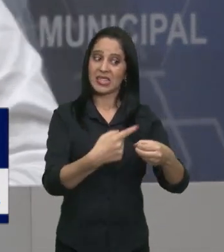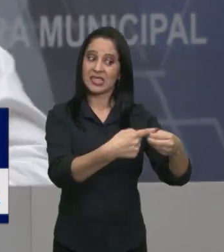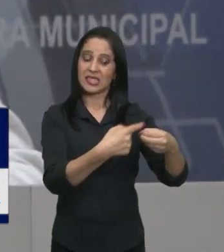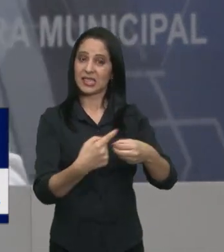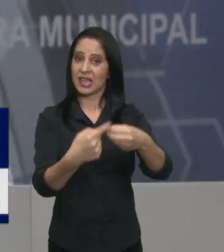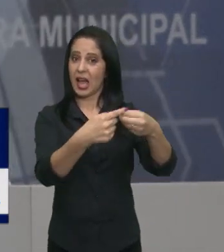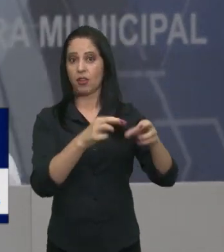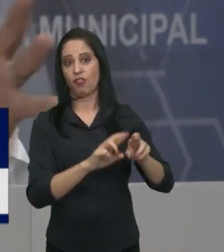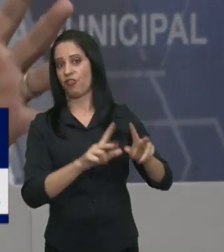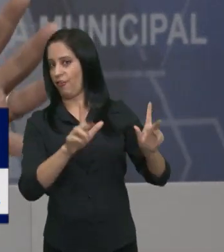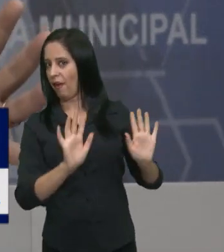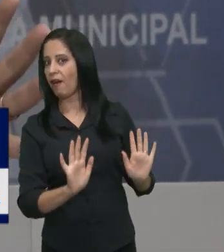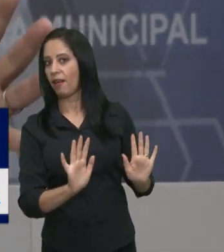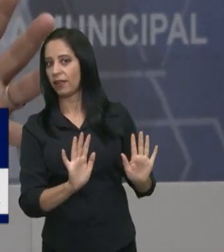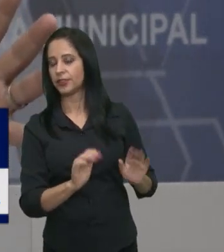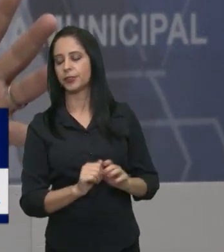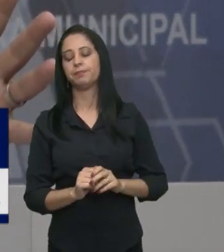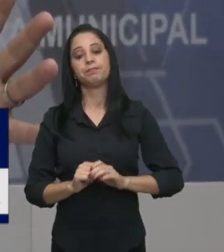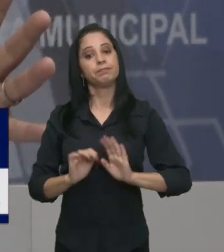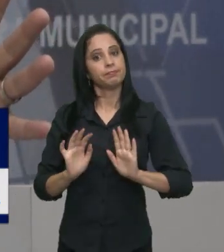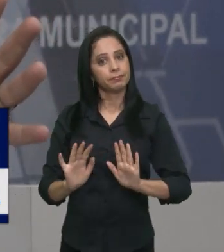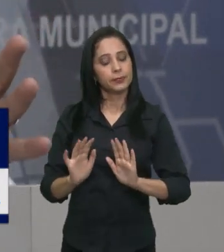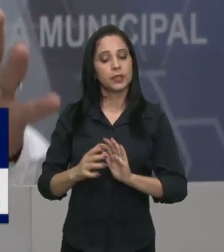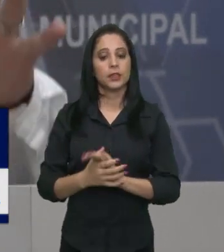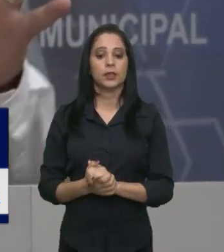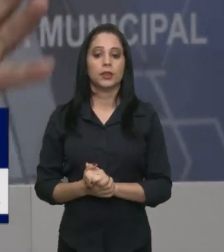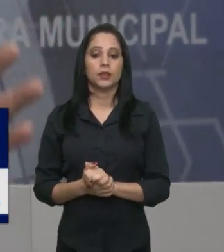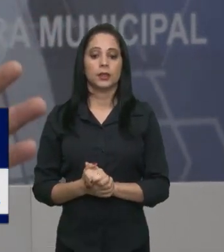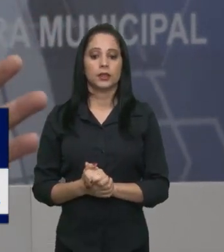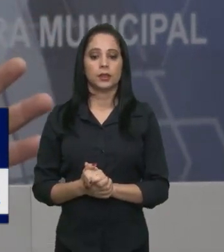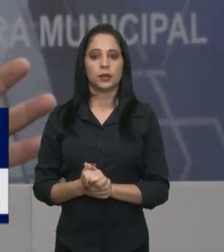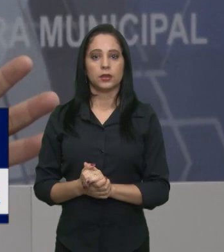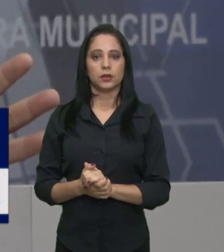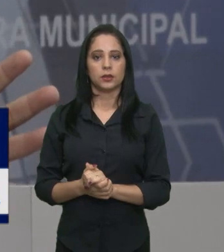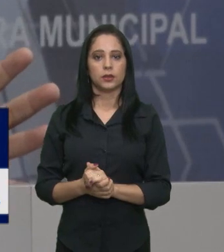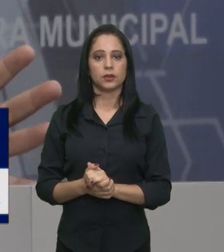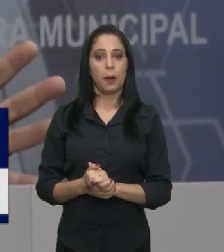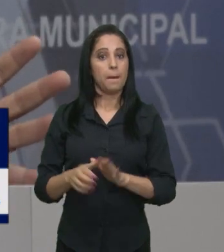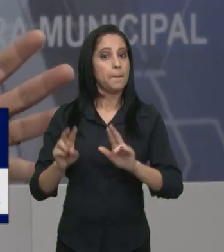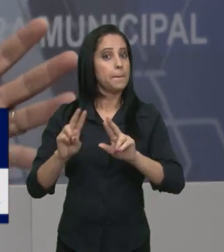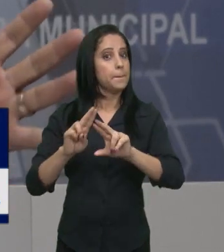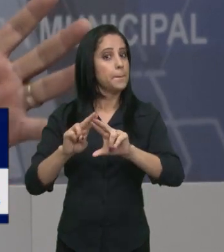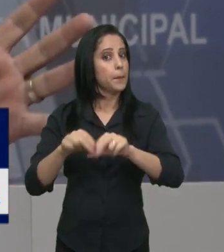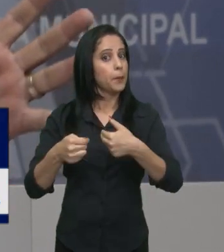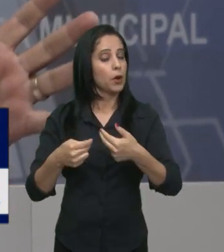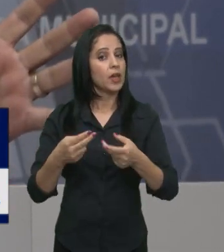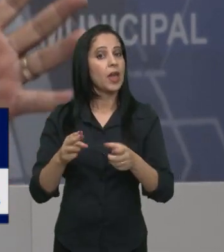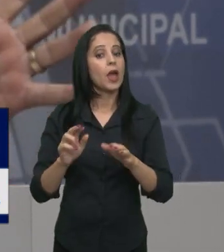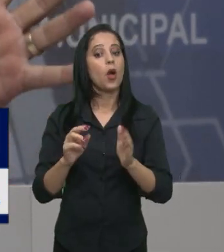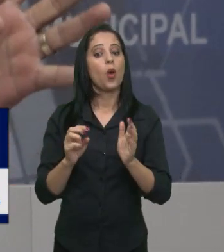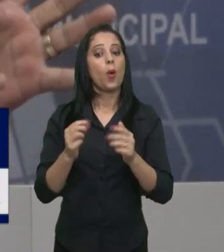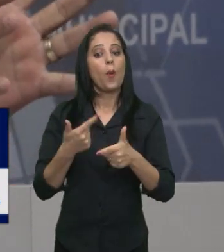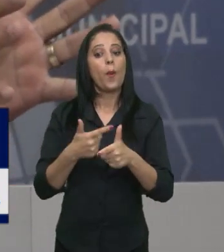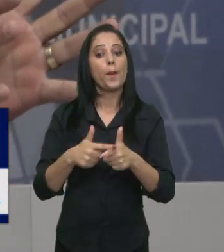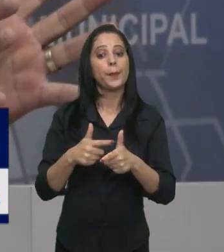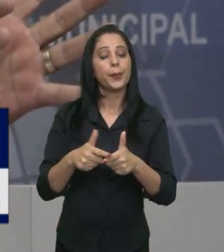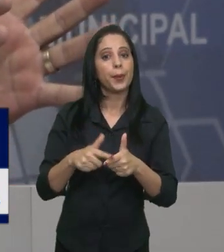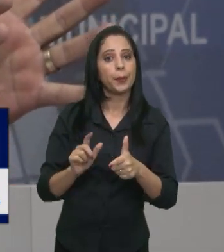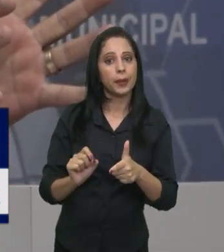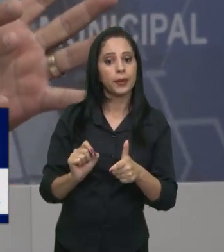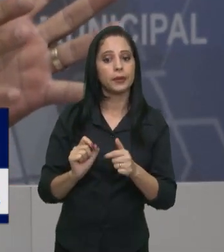é? Por conta disso, dessa situação, ficou então